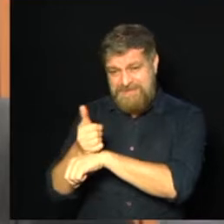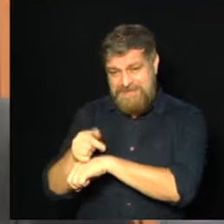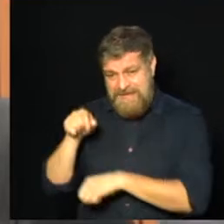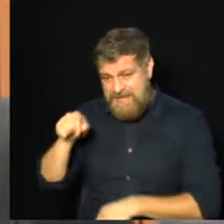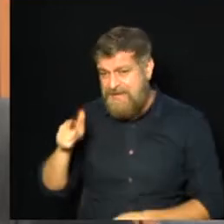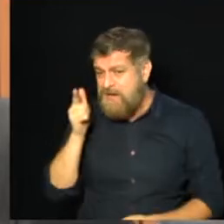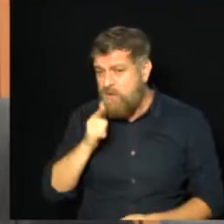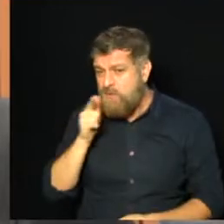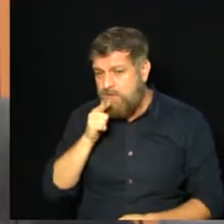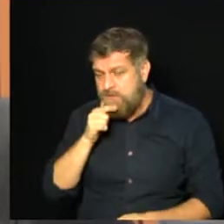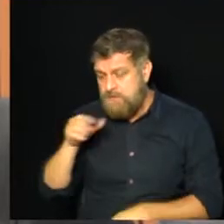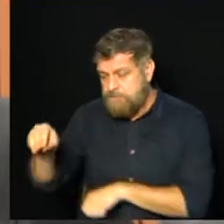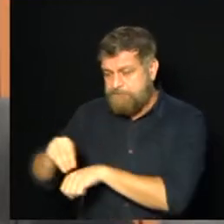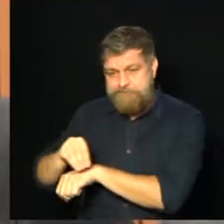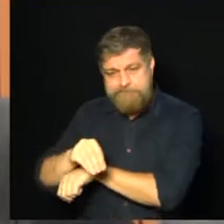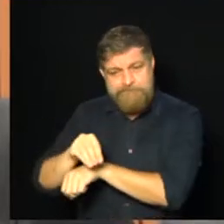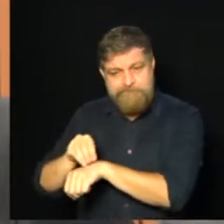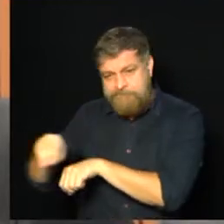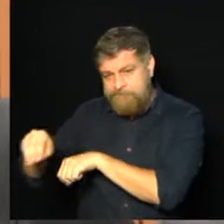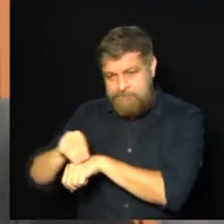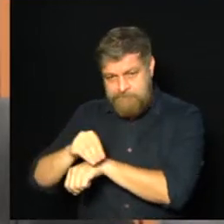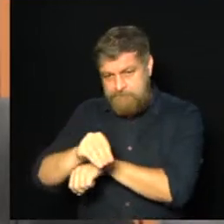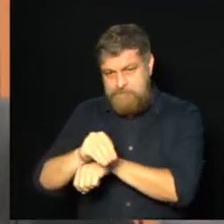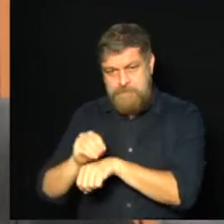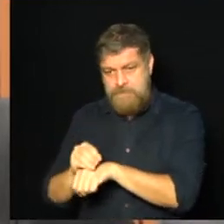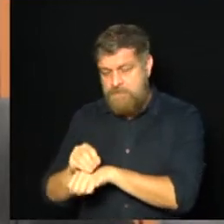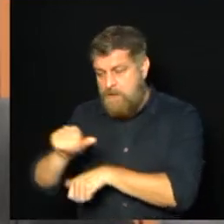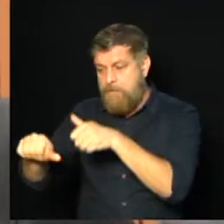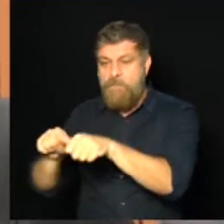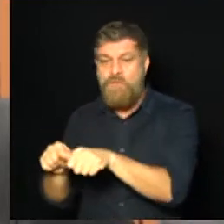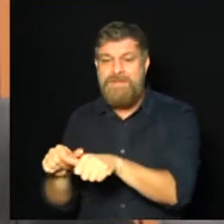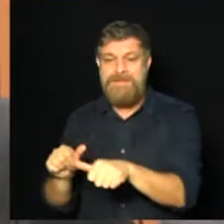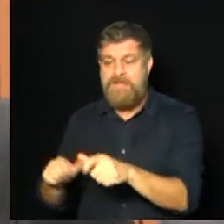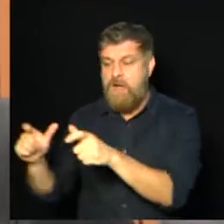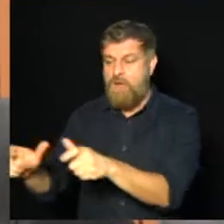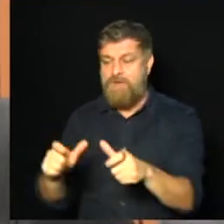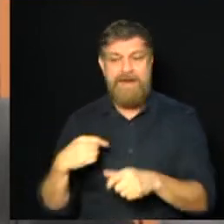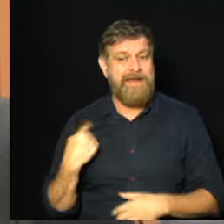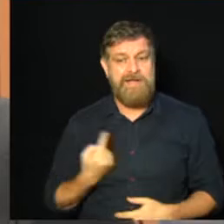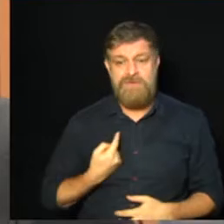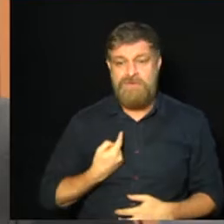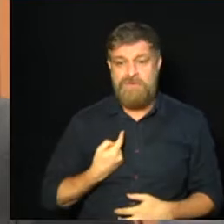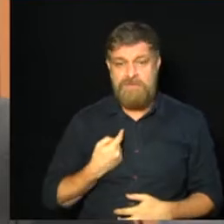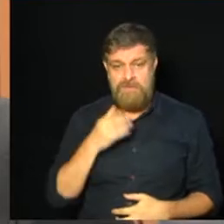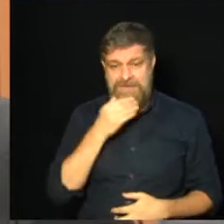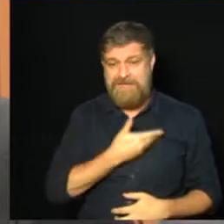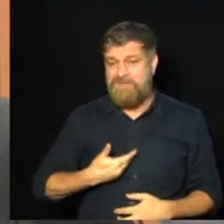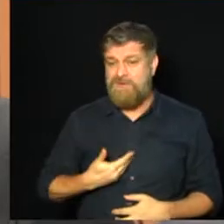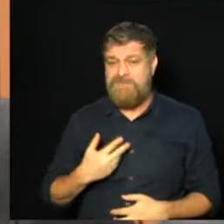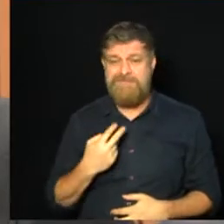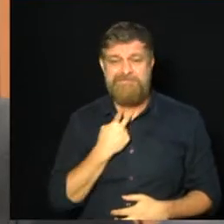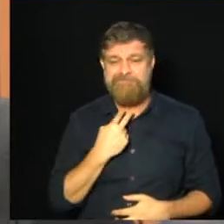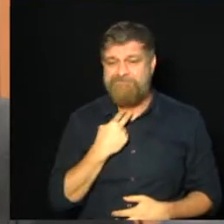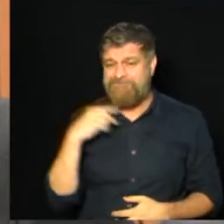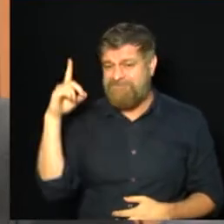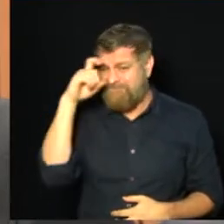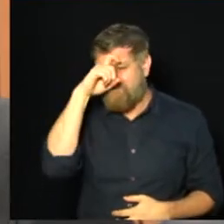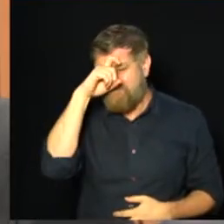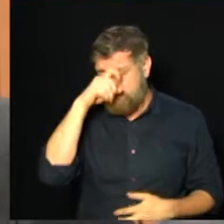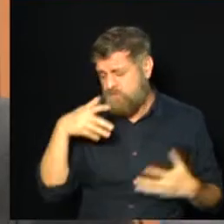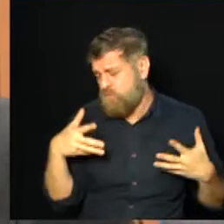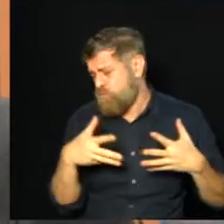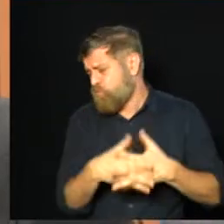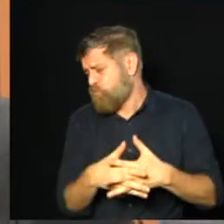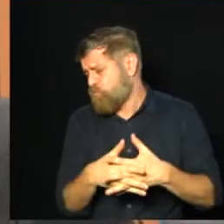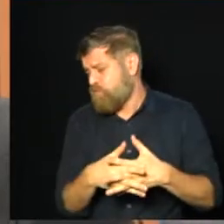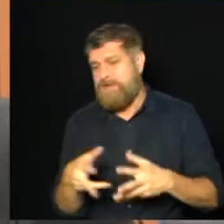consegue realocá-lo em poucos dias ou em poucas horas de um lugar para o outro, coisa que nós não temos essa possibilidade, nós temos uma dificuldade enorme em fazer isso.